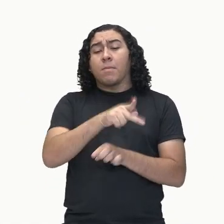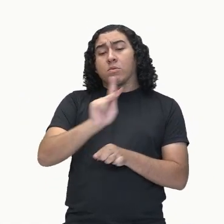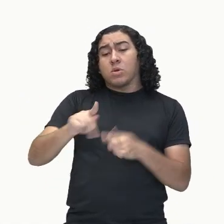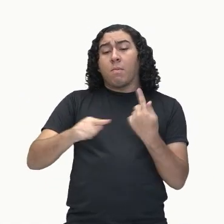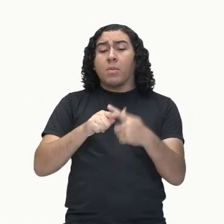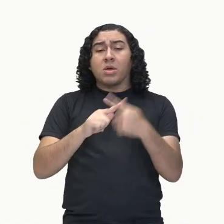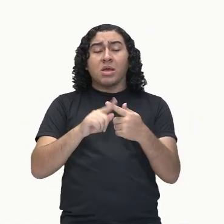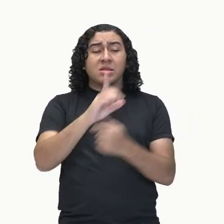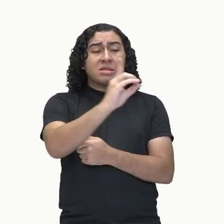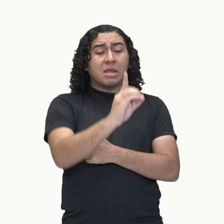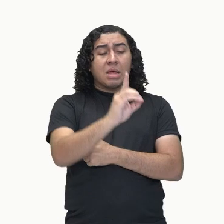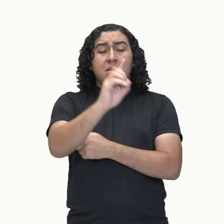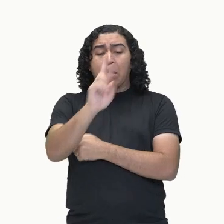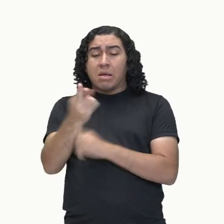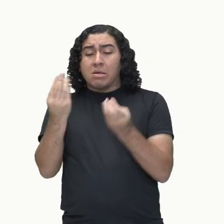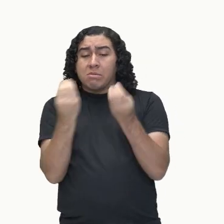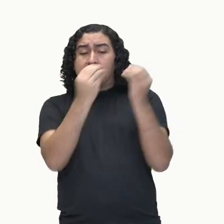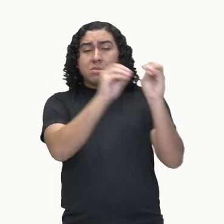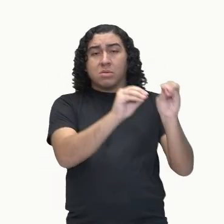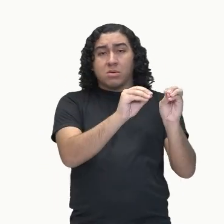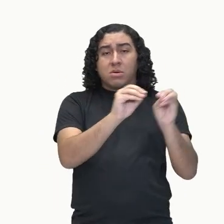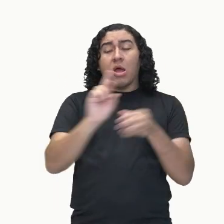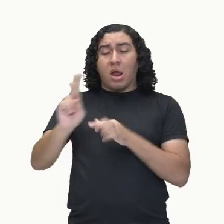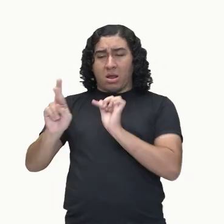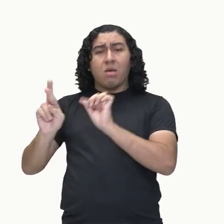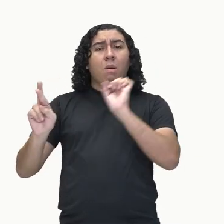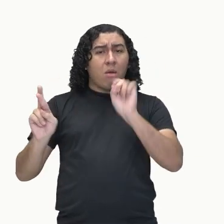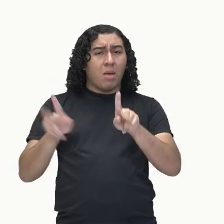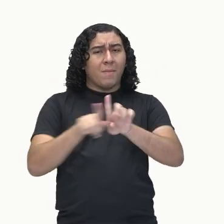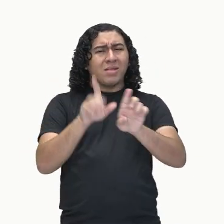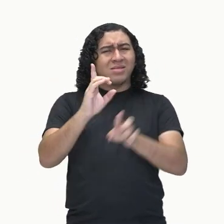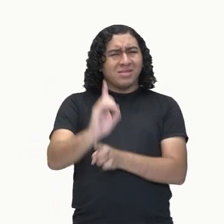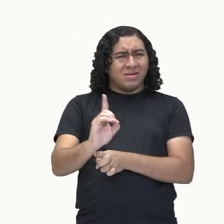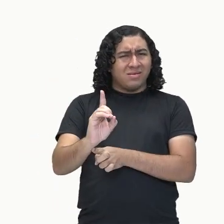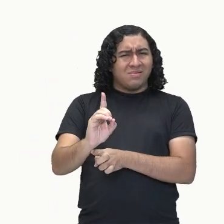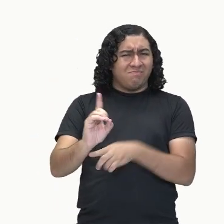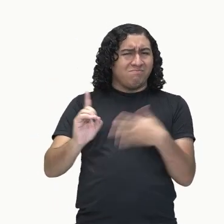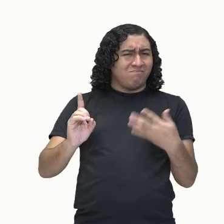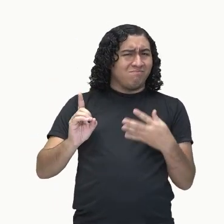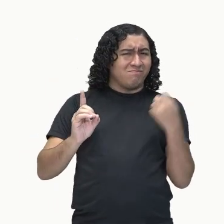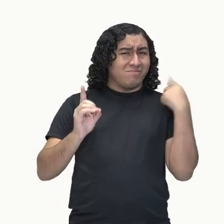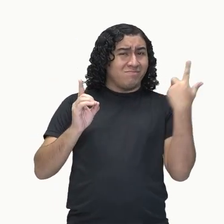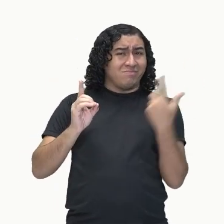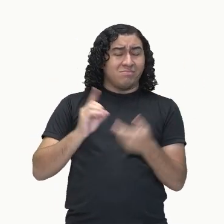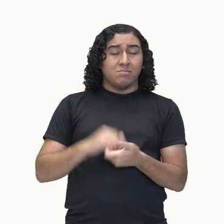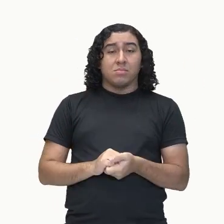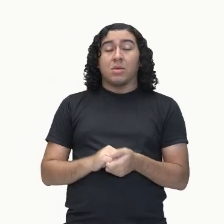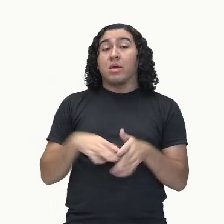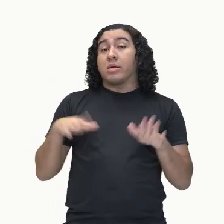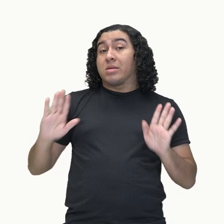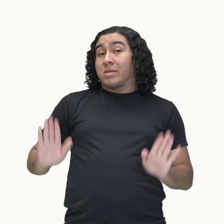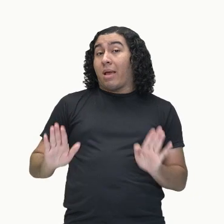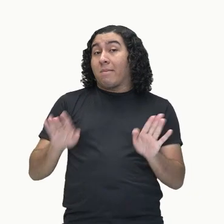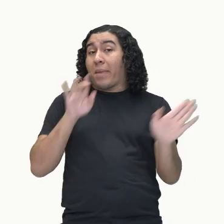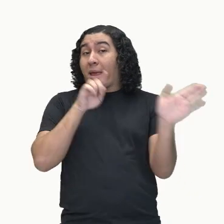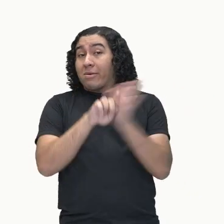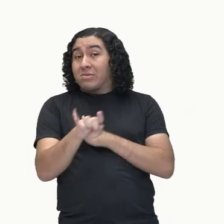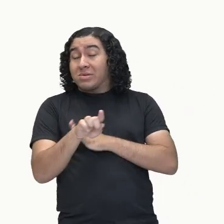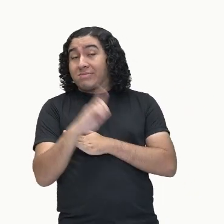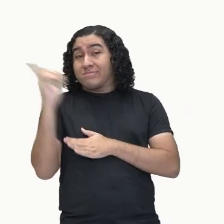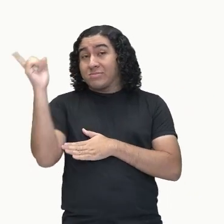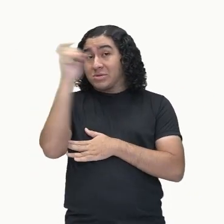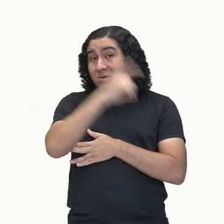D E esse r o r tudo bem E o d olha aqui não não adianta perguntar saber a razão porque está